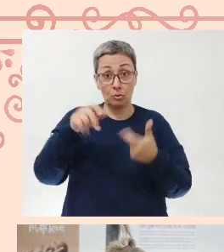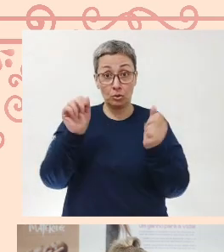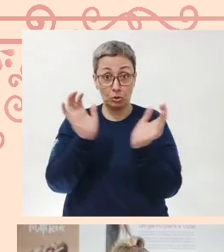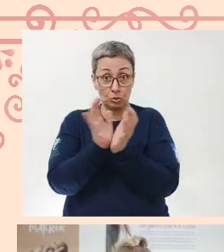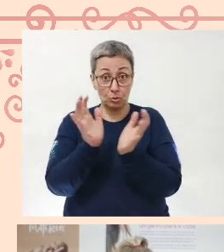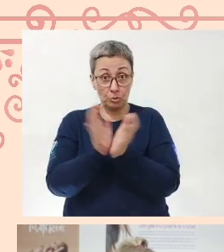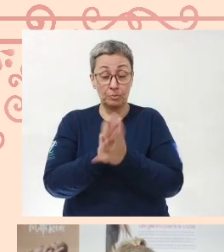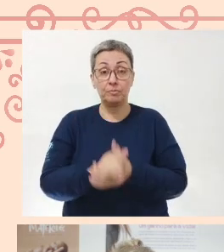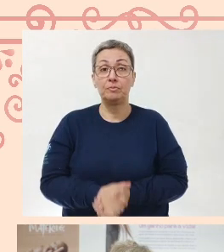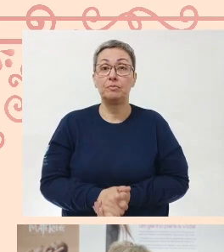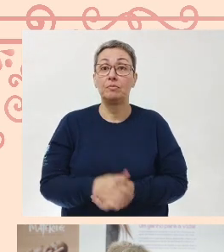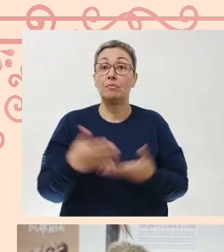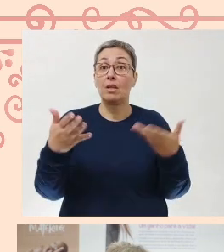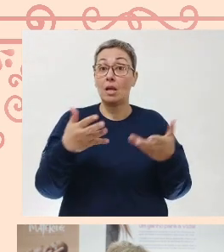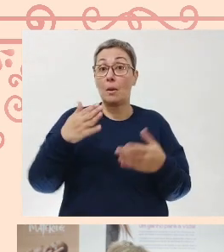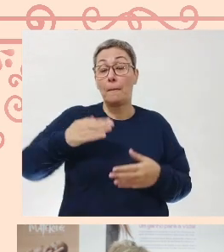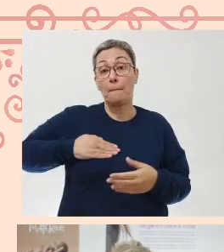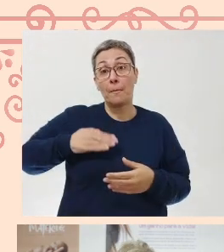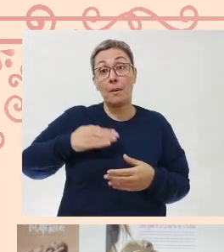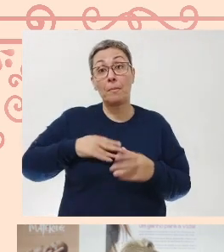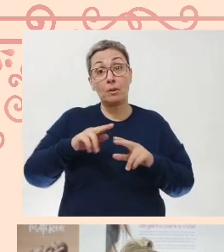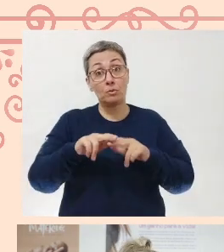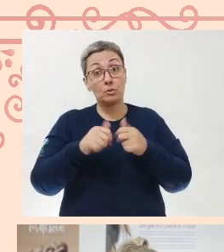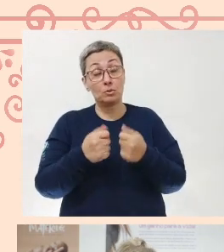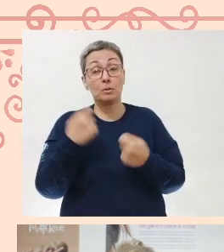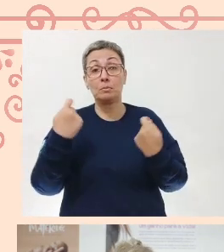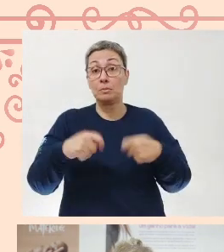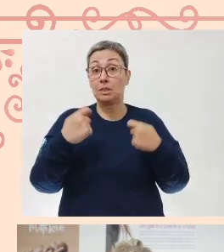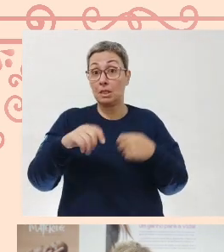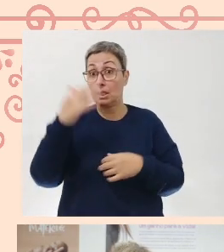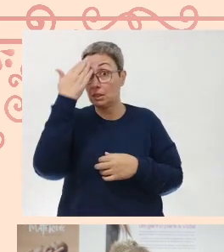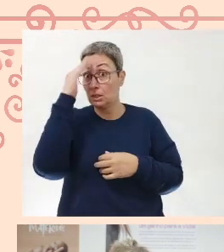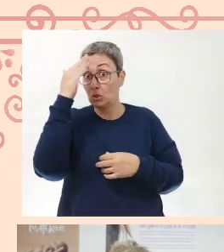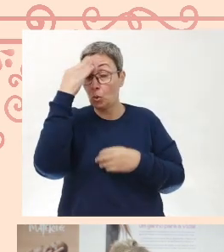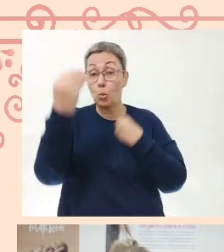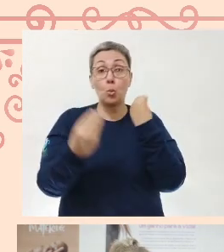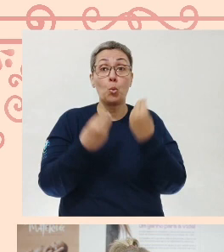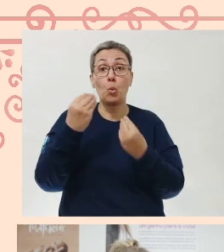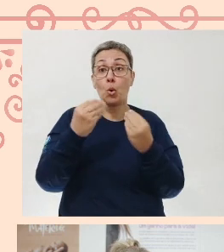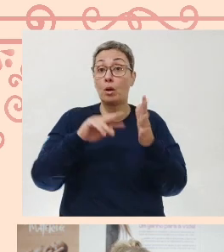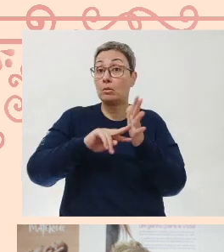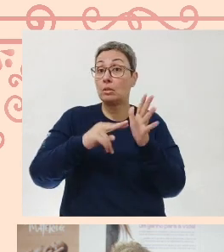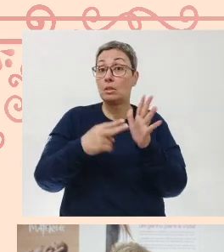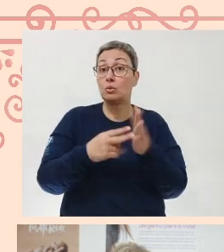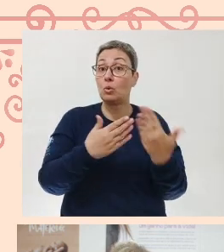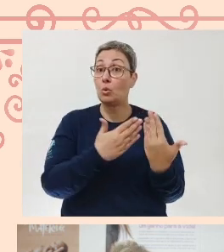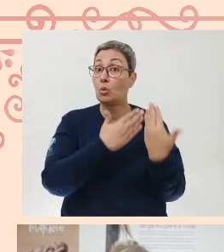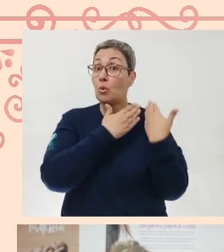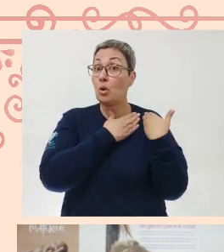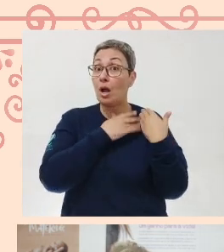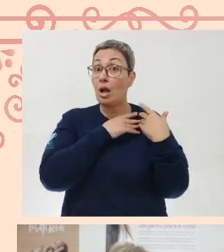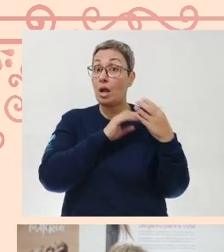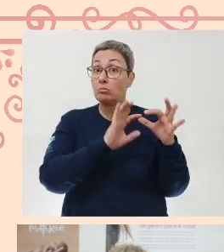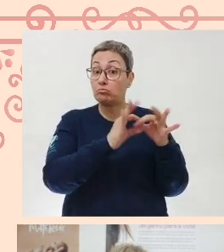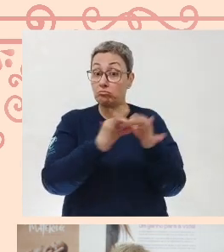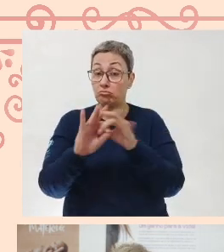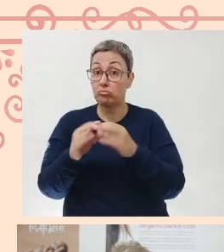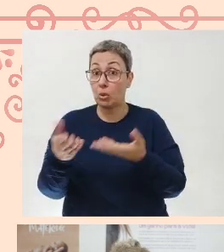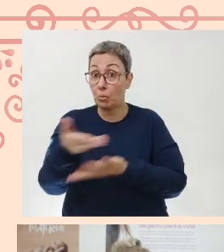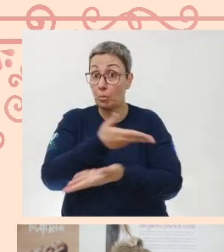saúde coletiva. A amamentação, portanto, deve ser compreendida como uma